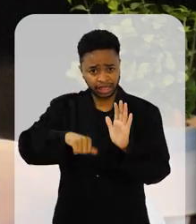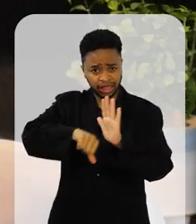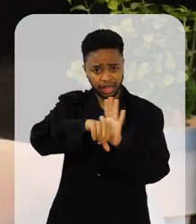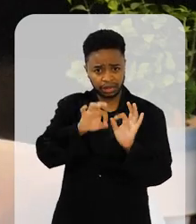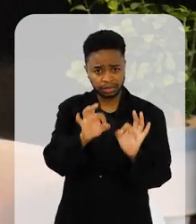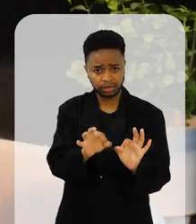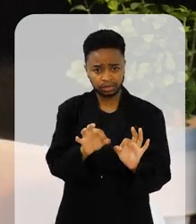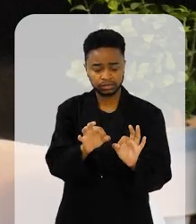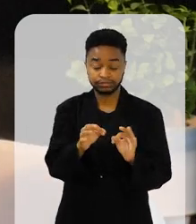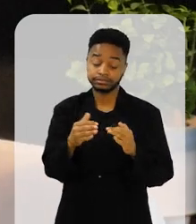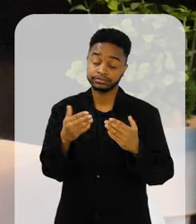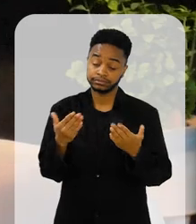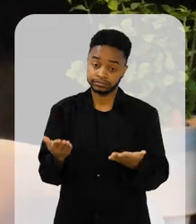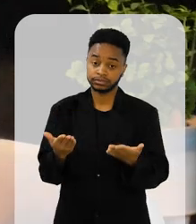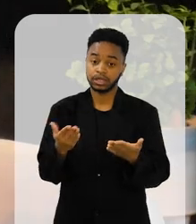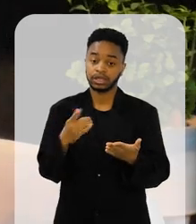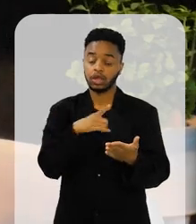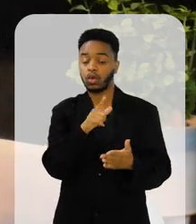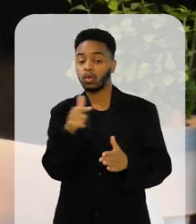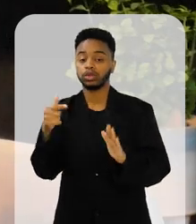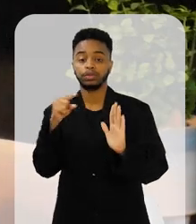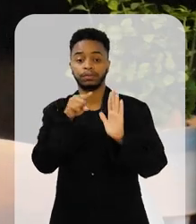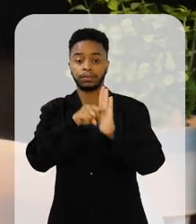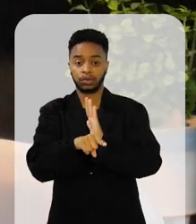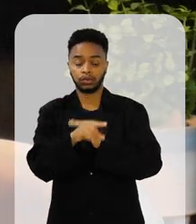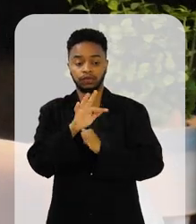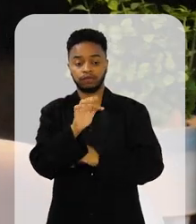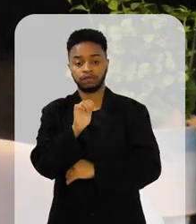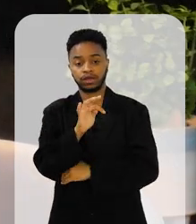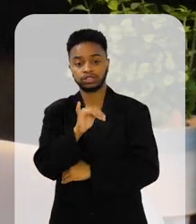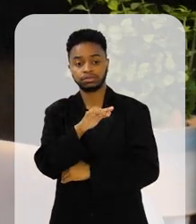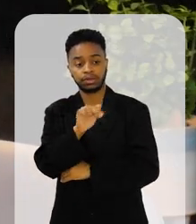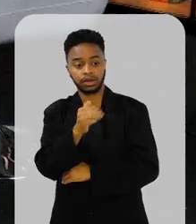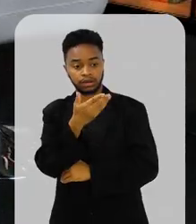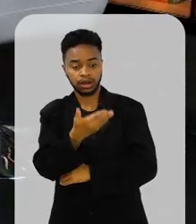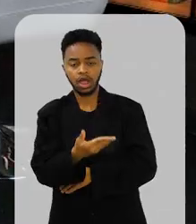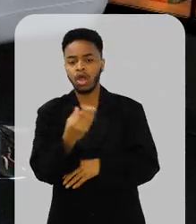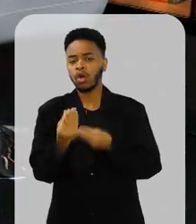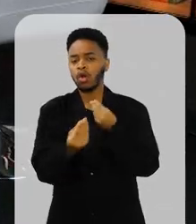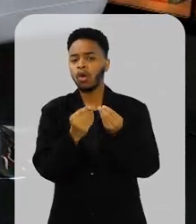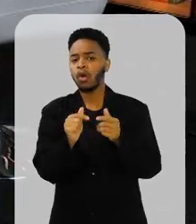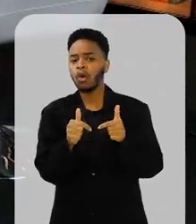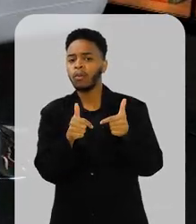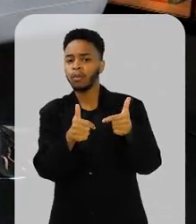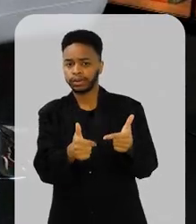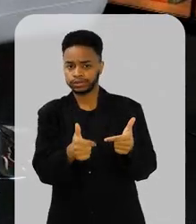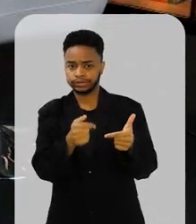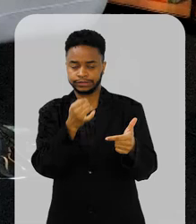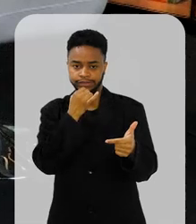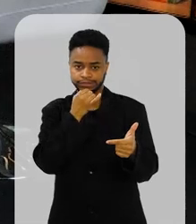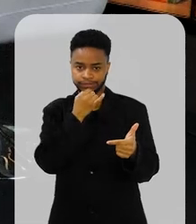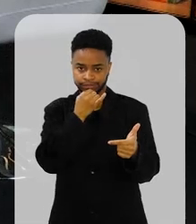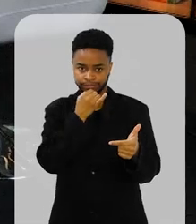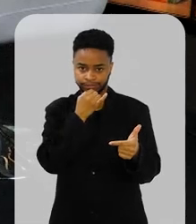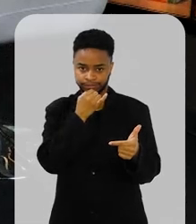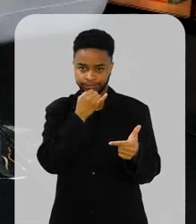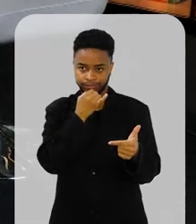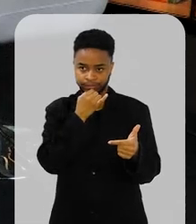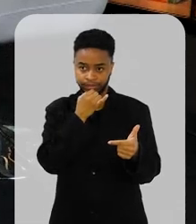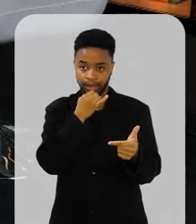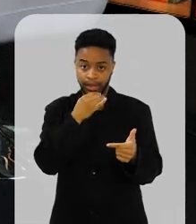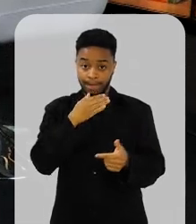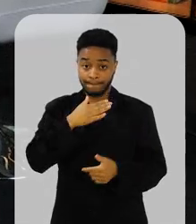crime? Então, outra pergunta, doutora Fátima. Como proceder? Né? Por exemplo,